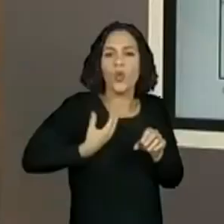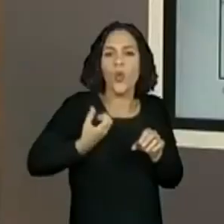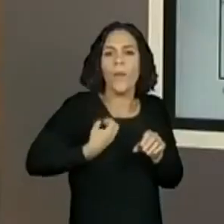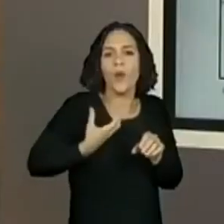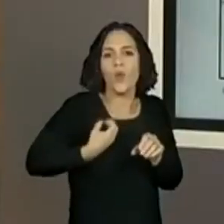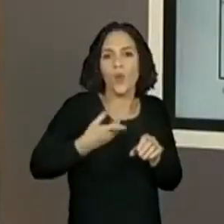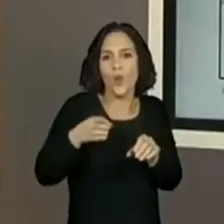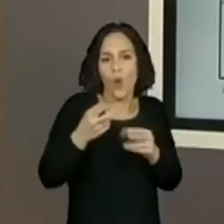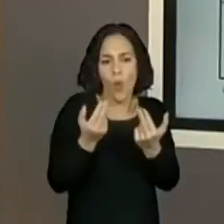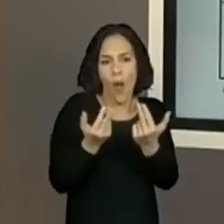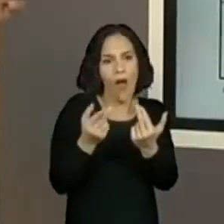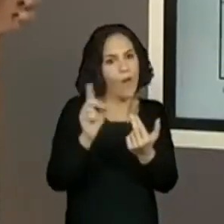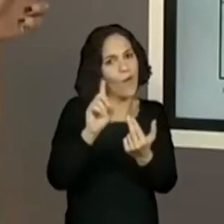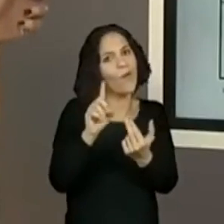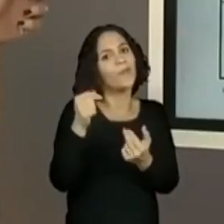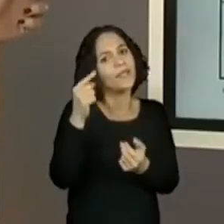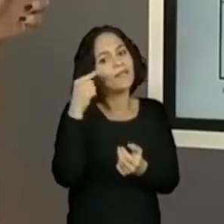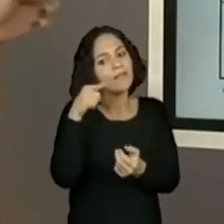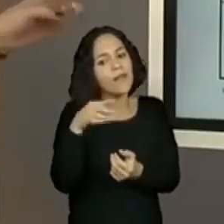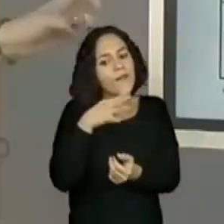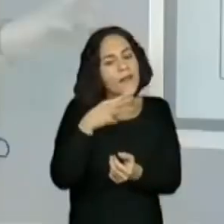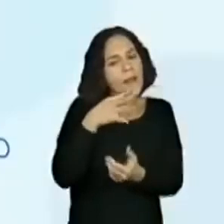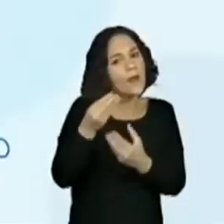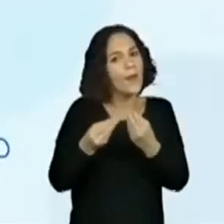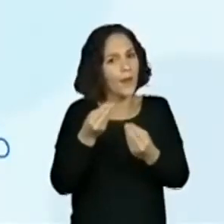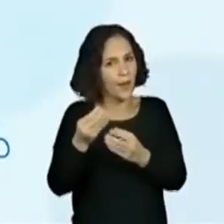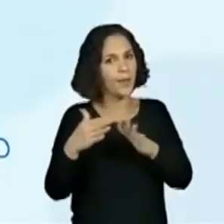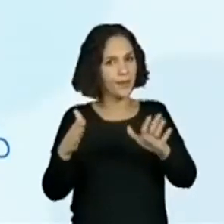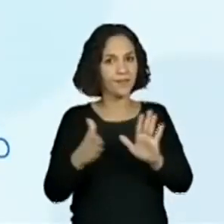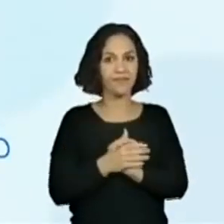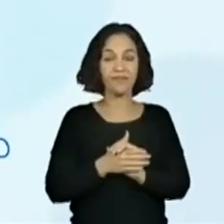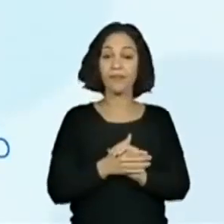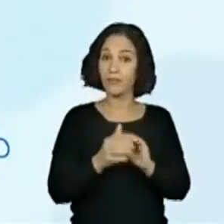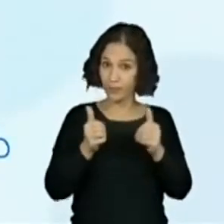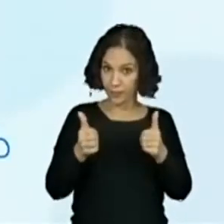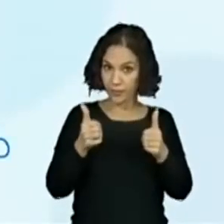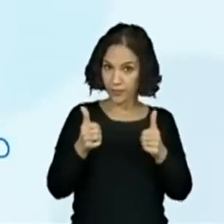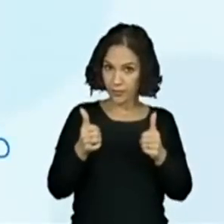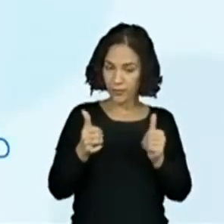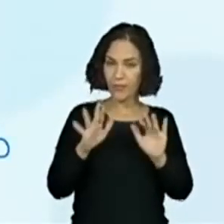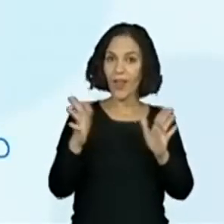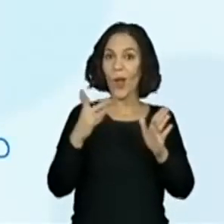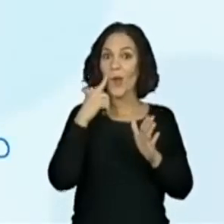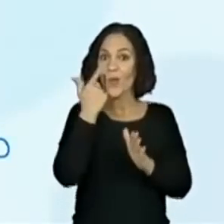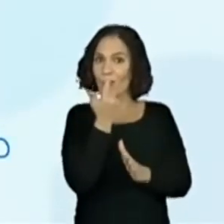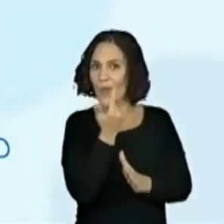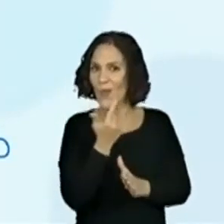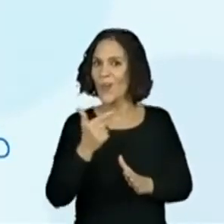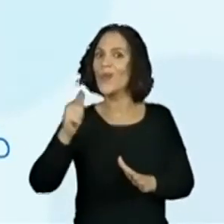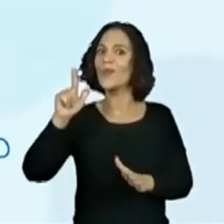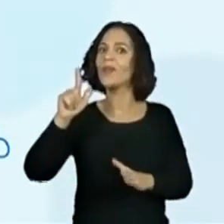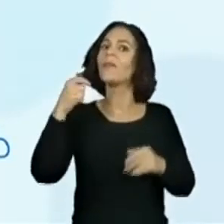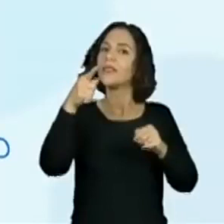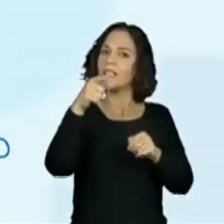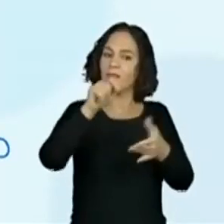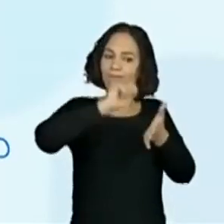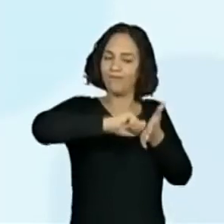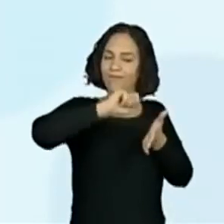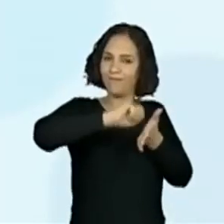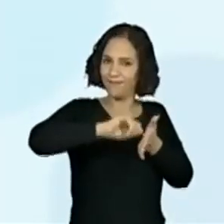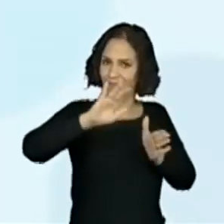Anotaram? Lembra que eu avisei? Conseguiram pensar, anotar? Guarda bem isso, porque agora a gente vai para a atividade que eu vou precisar.